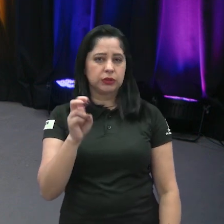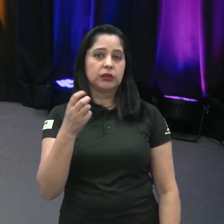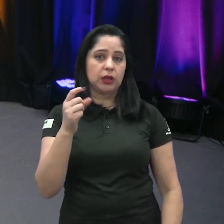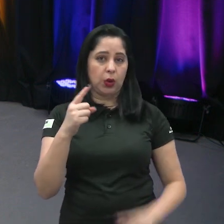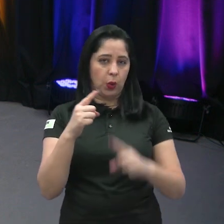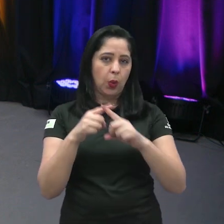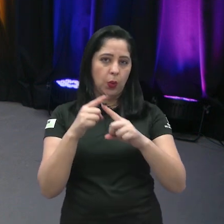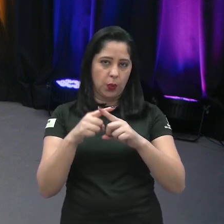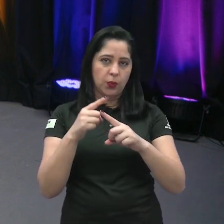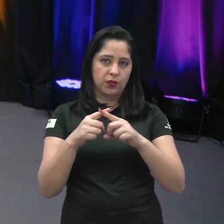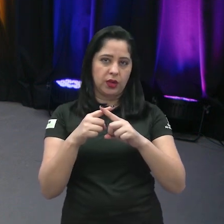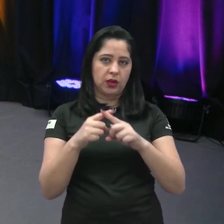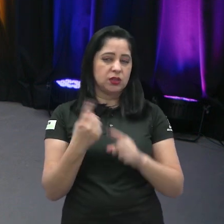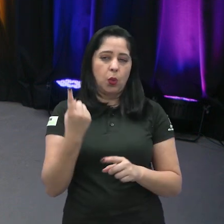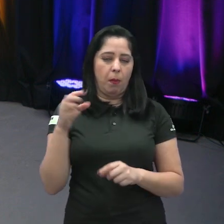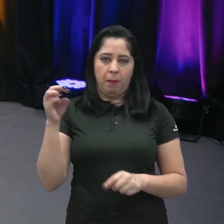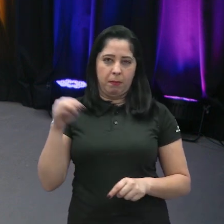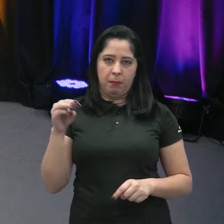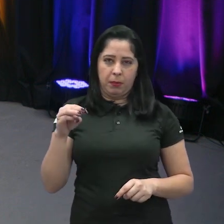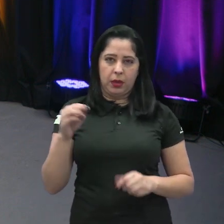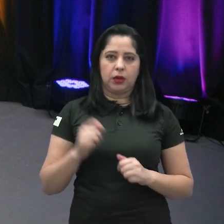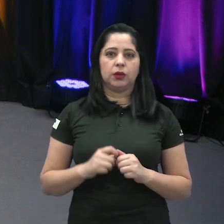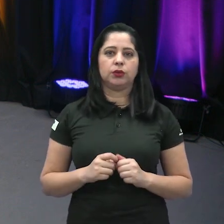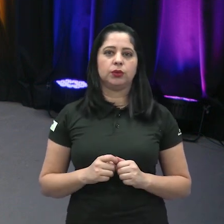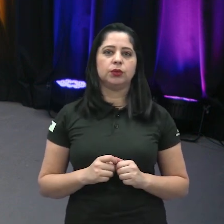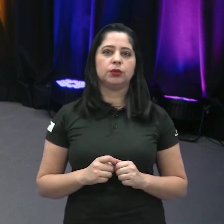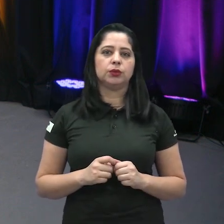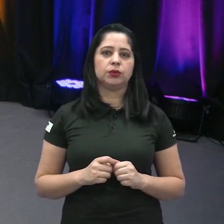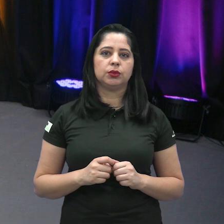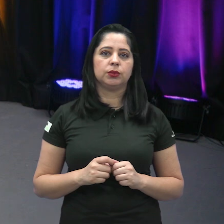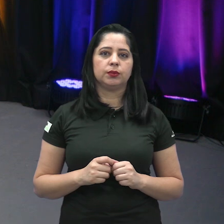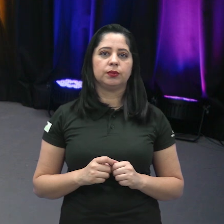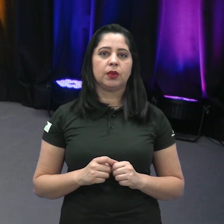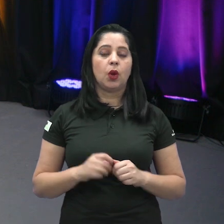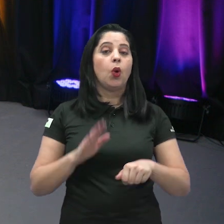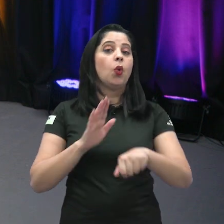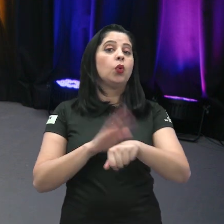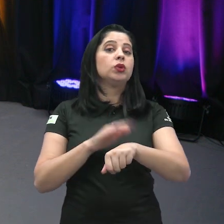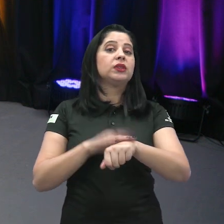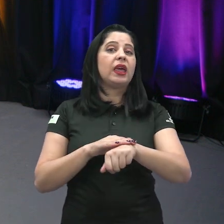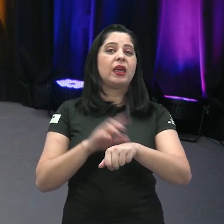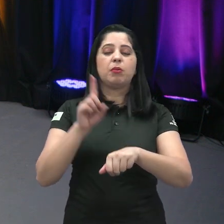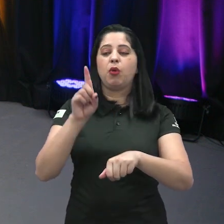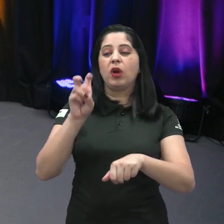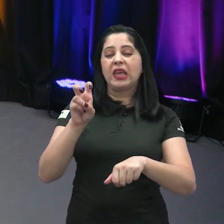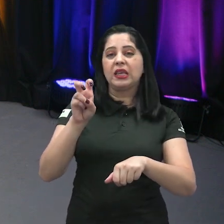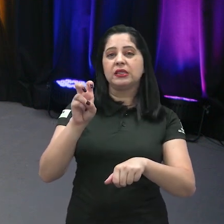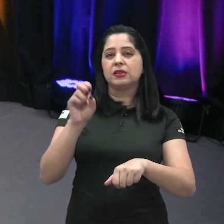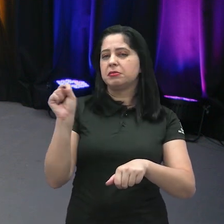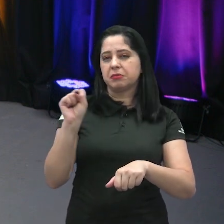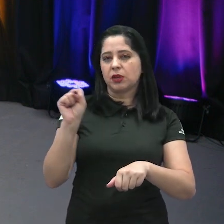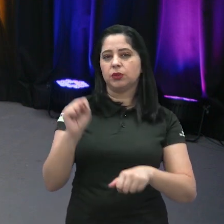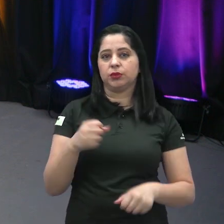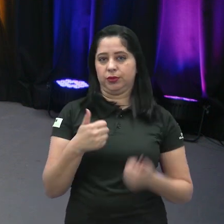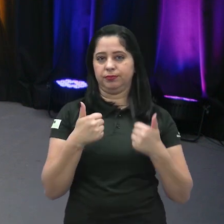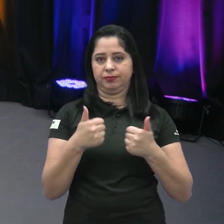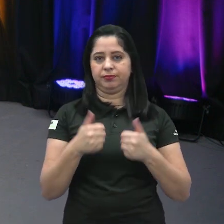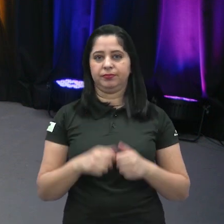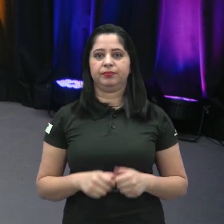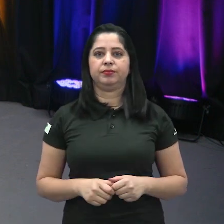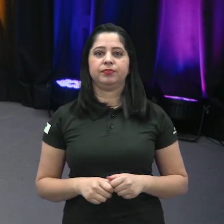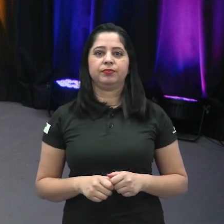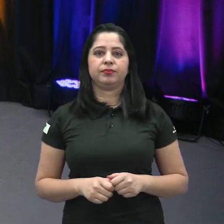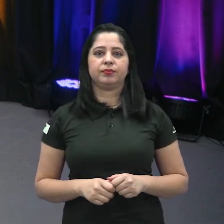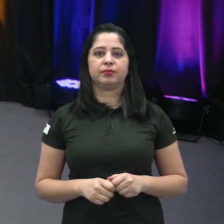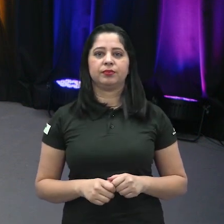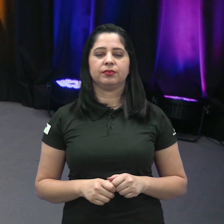5 vezes, tá? Dá um intervalo aí de 1 minuto entre uma série e outra. Tempo de duração de 15 a 20 segundos já tá bom,